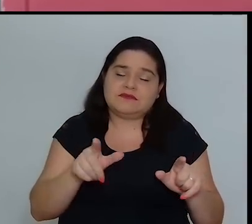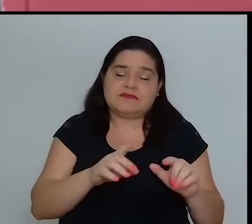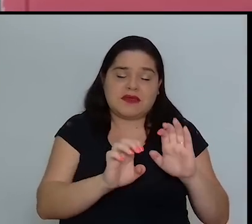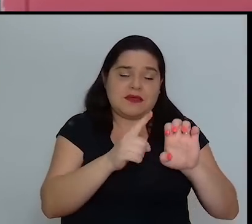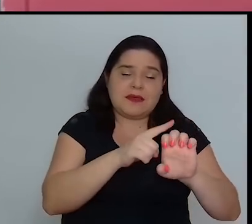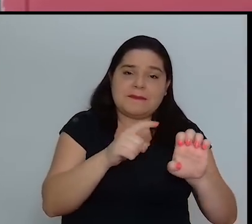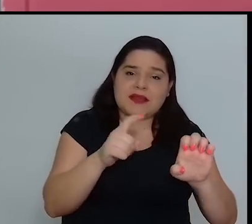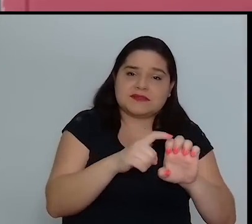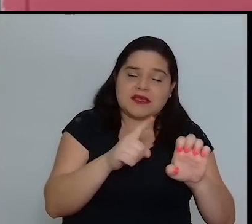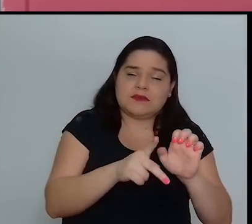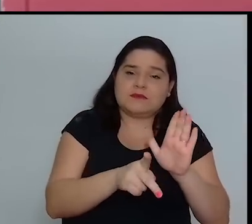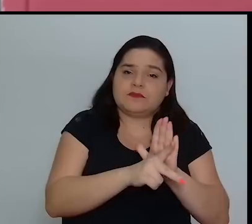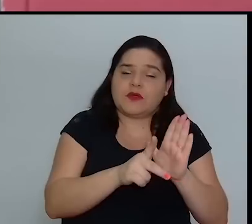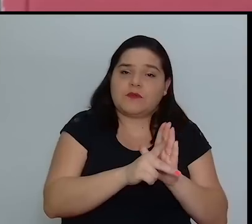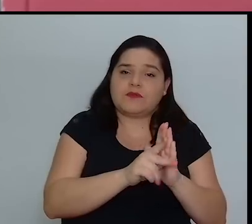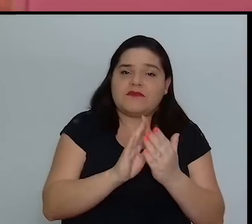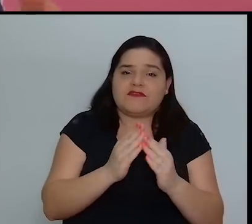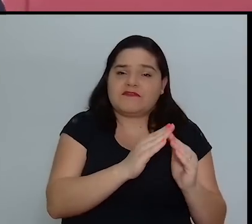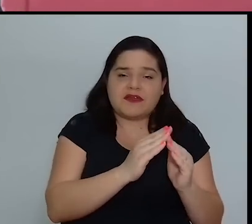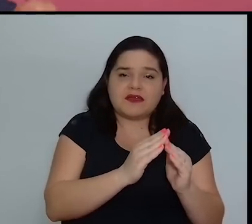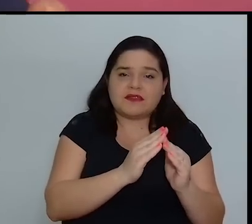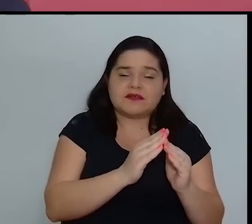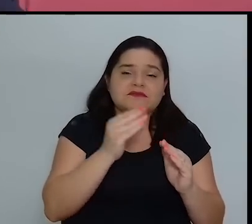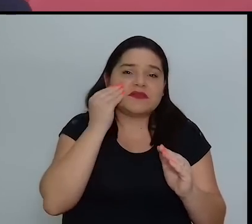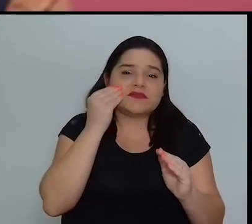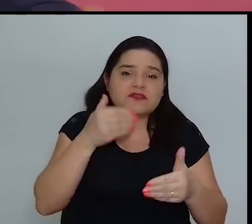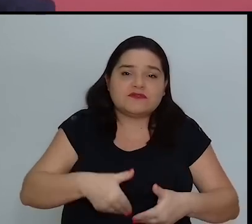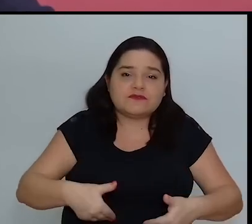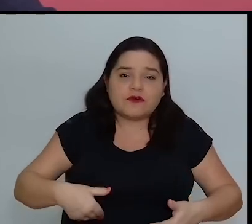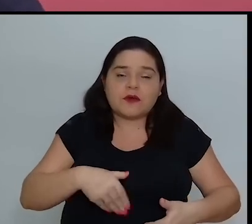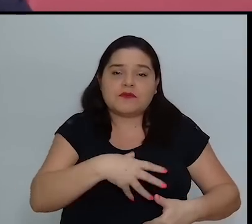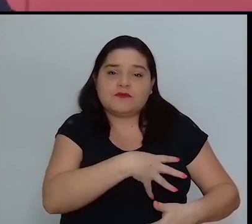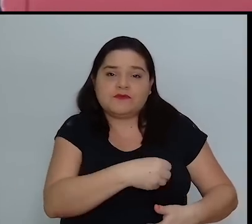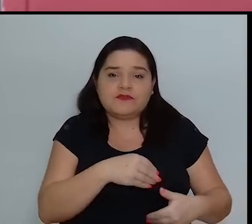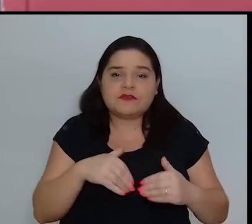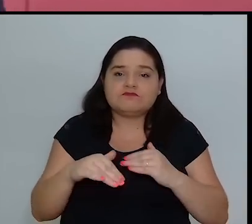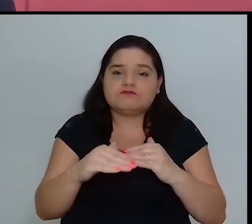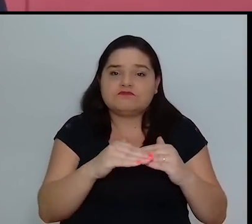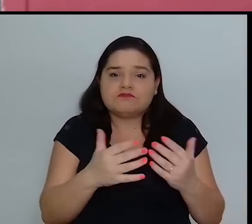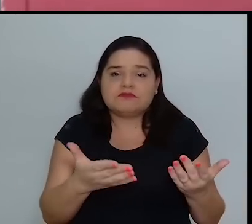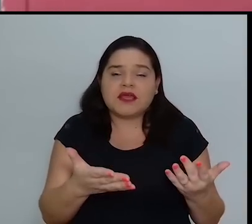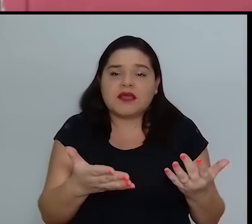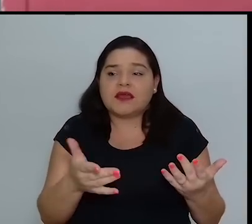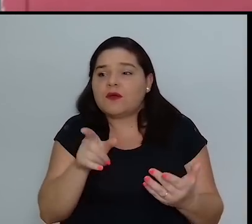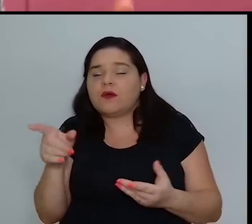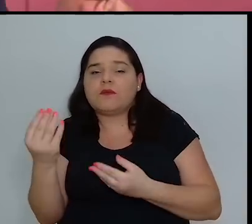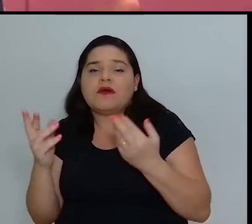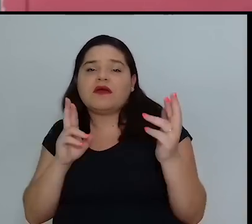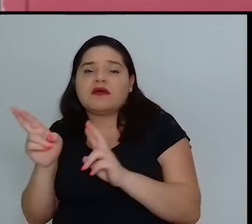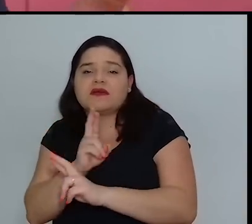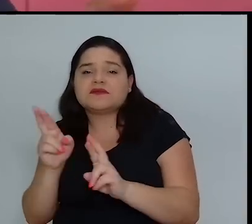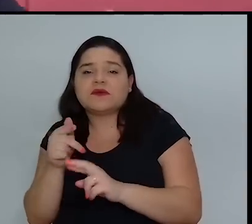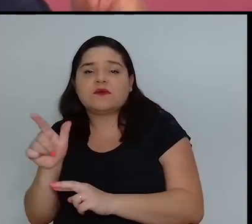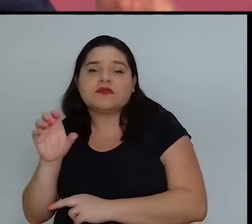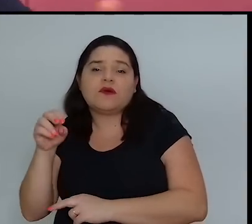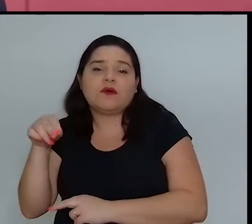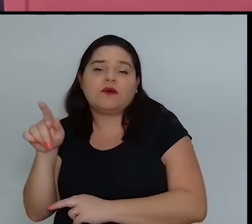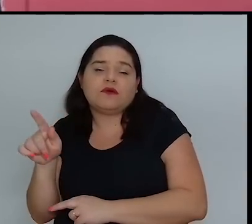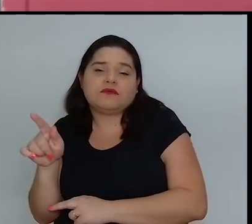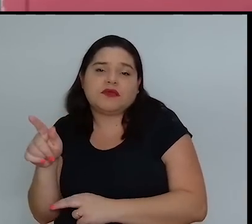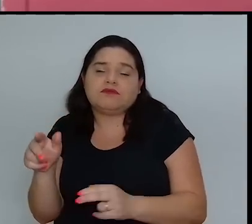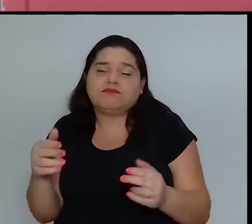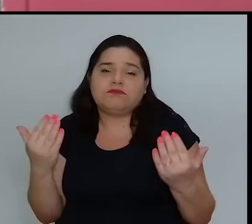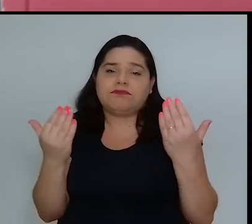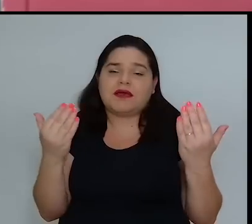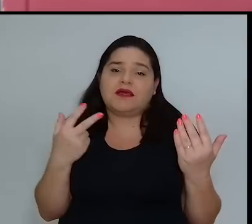que o cara tá quase passando fome tentando matar a fome dos seus pais então são relações diferentes e essas organizações desses